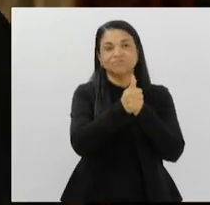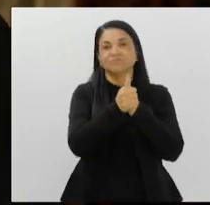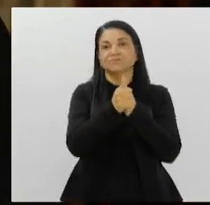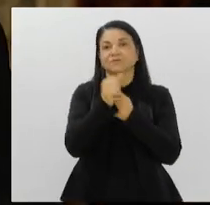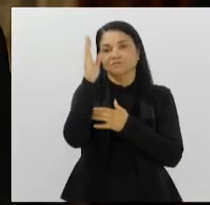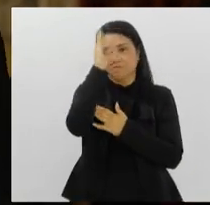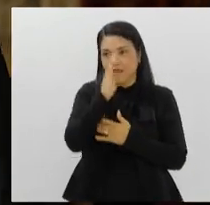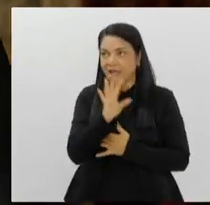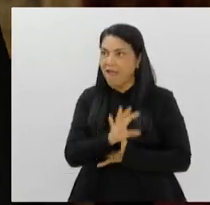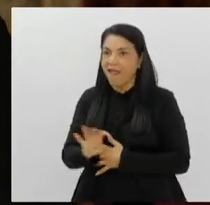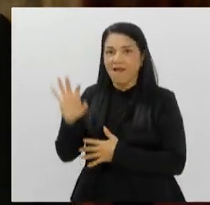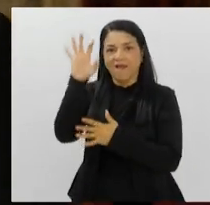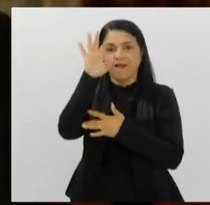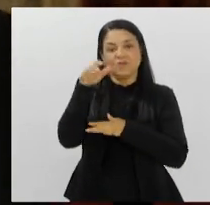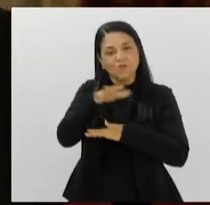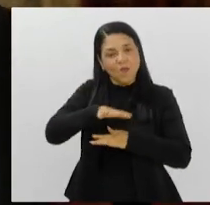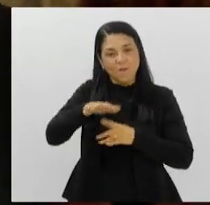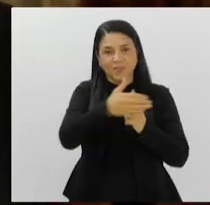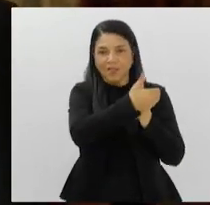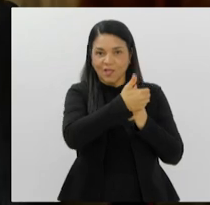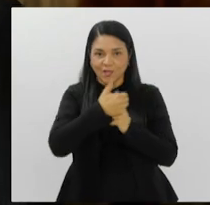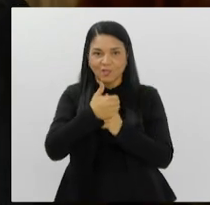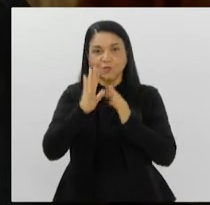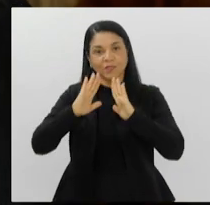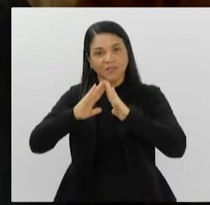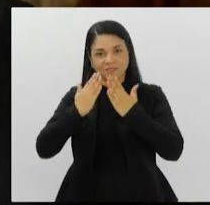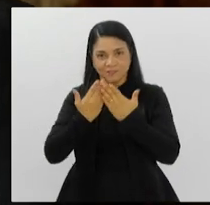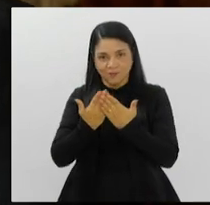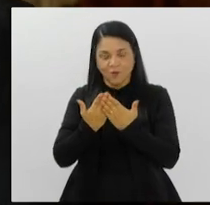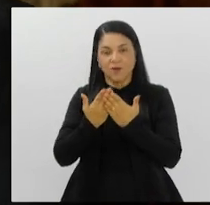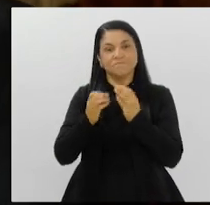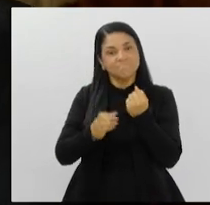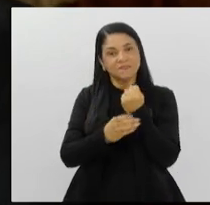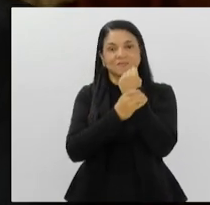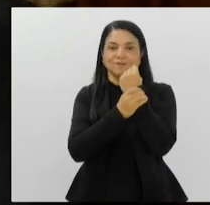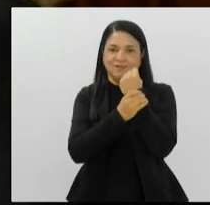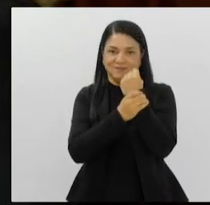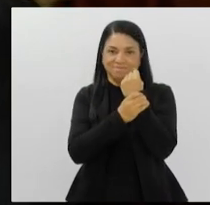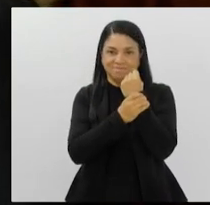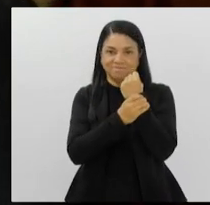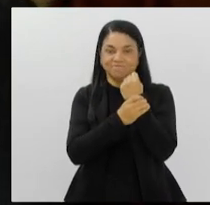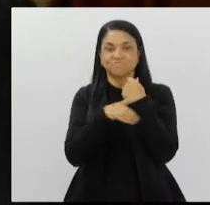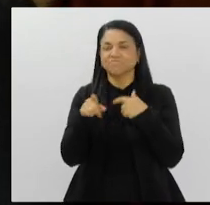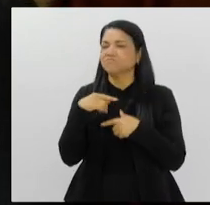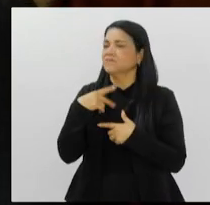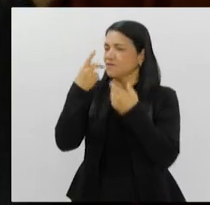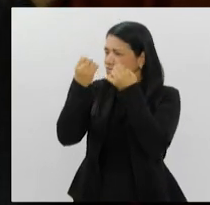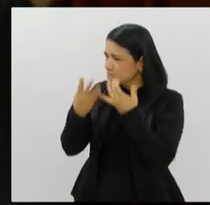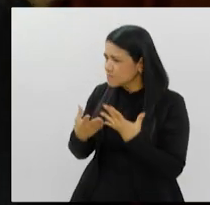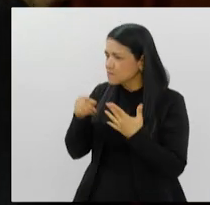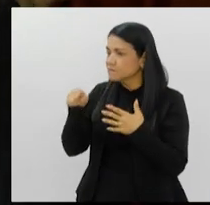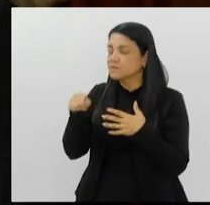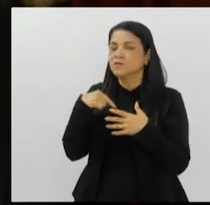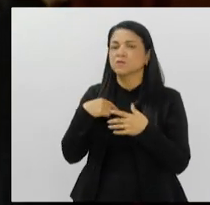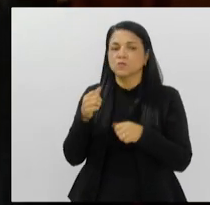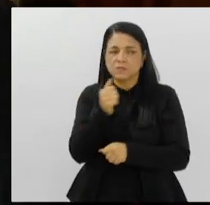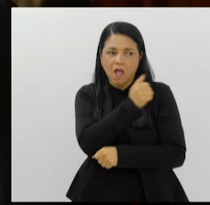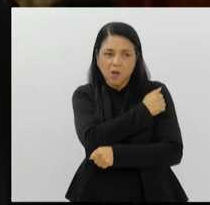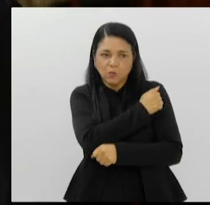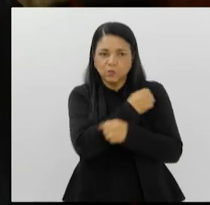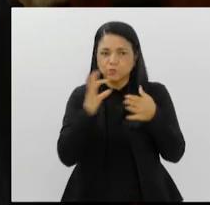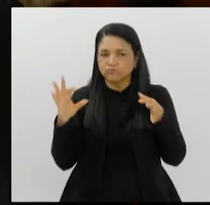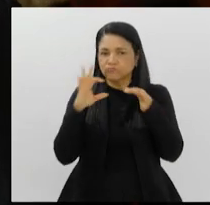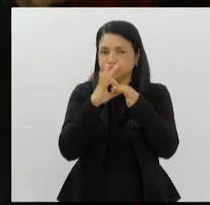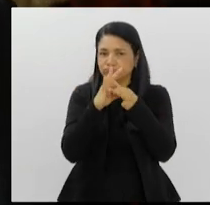nacional como um ambiente acolhedor nas escolas e de segurança. A senhora falou também do engajamento dos alunos, né, a importância. Eu queria